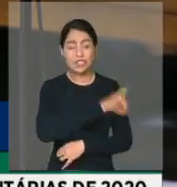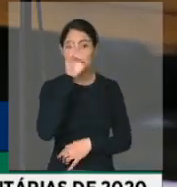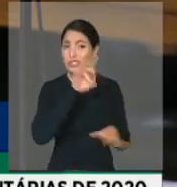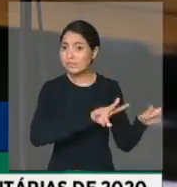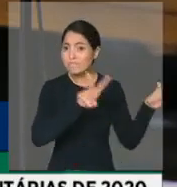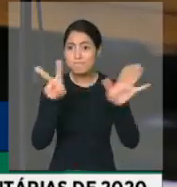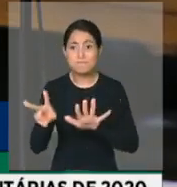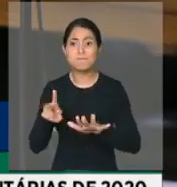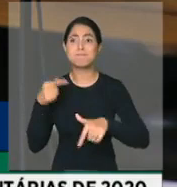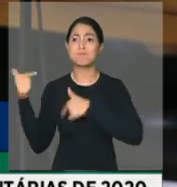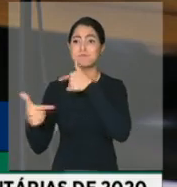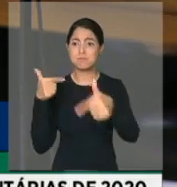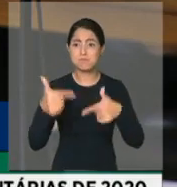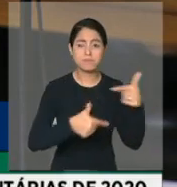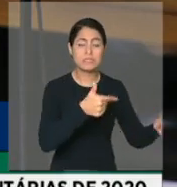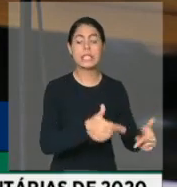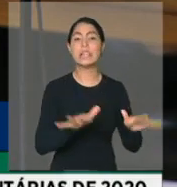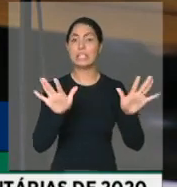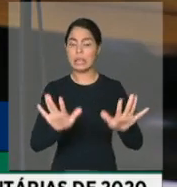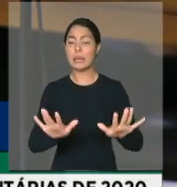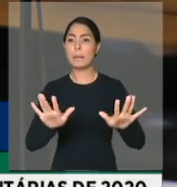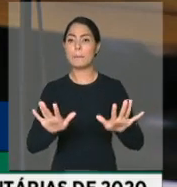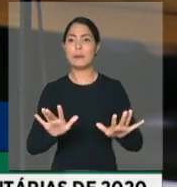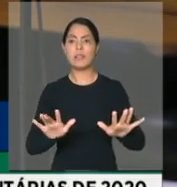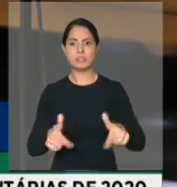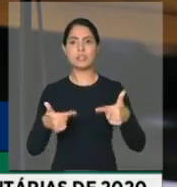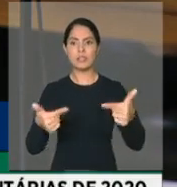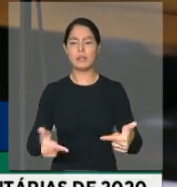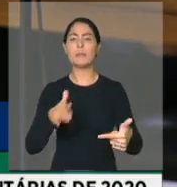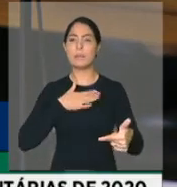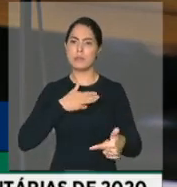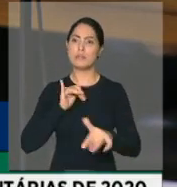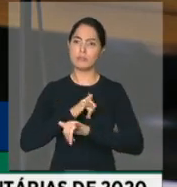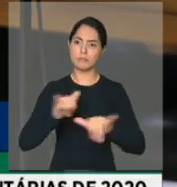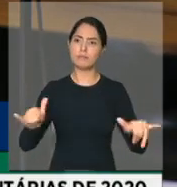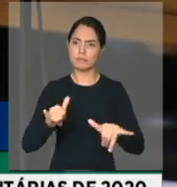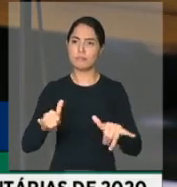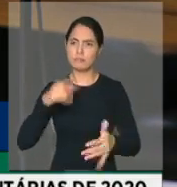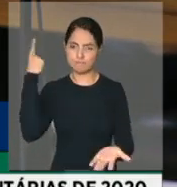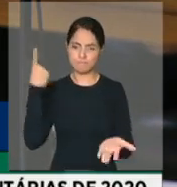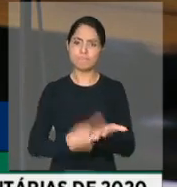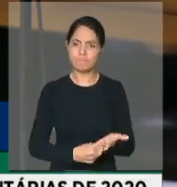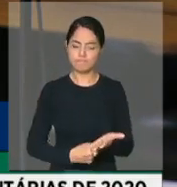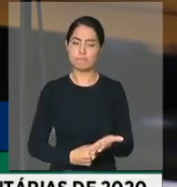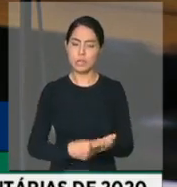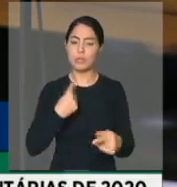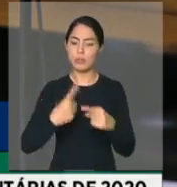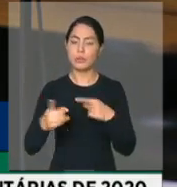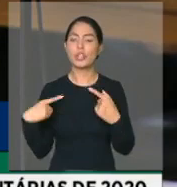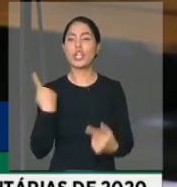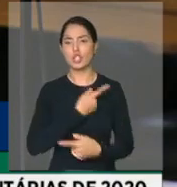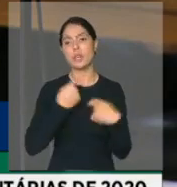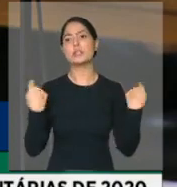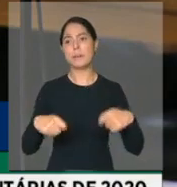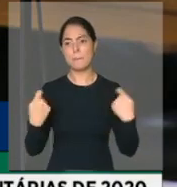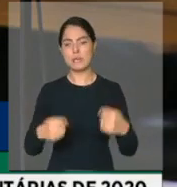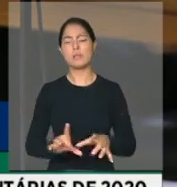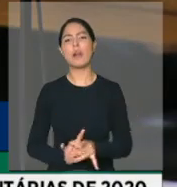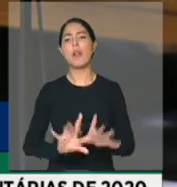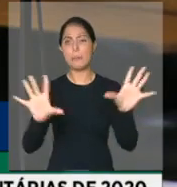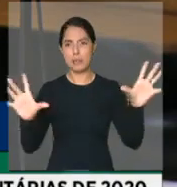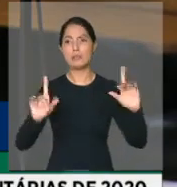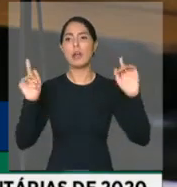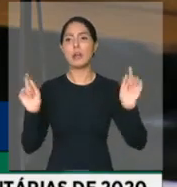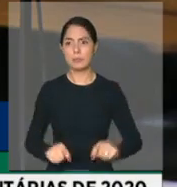sessão convocada de forma imediata. Mas eu gostaria de fazer esse registro, porque a gente precisa também, né, garantir a liberdade